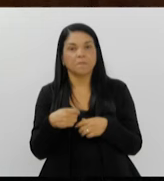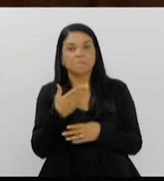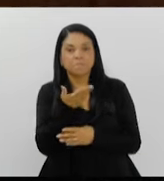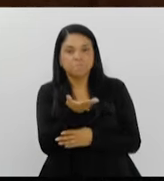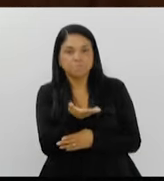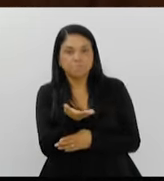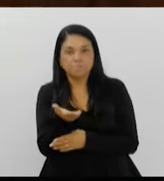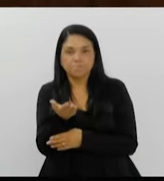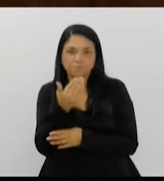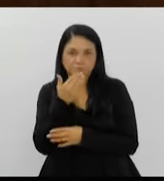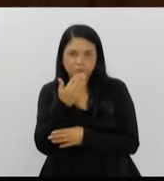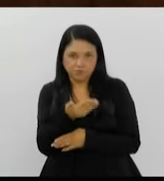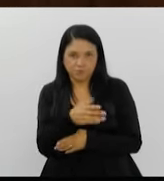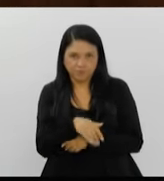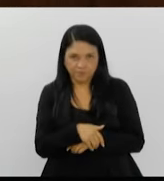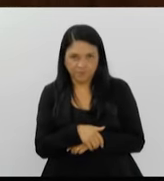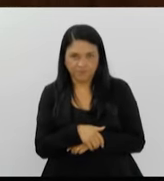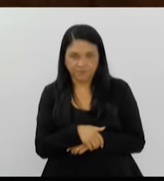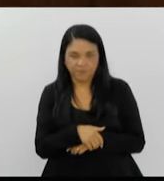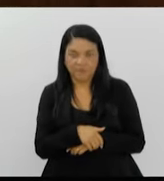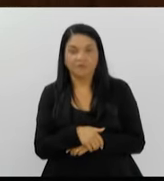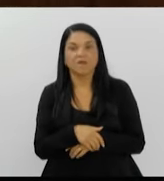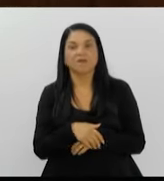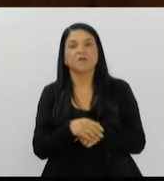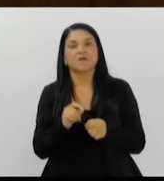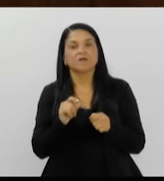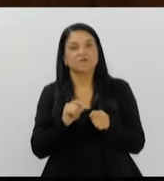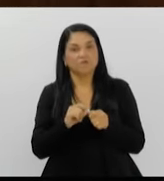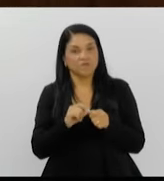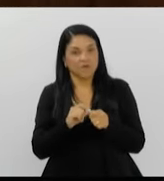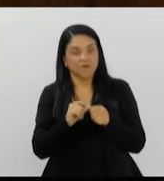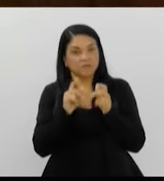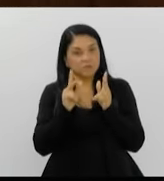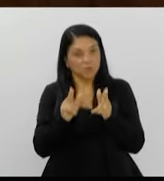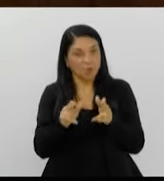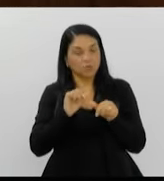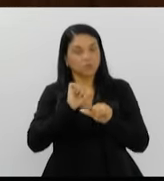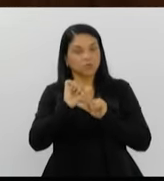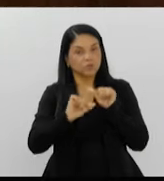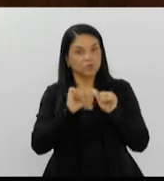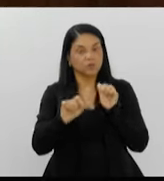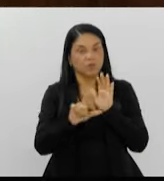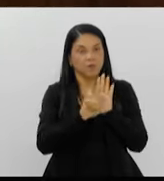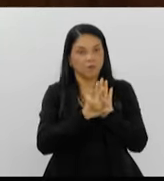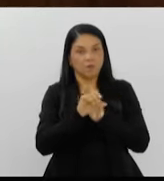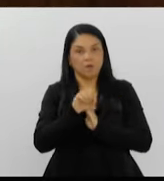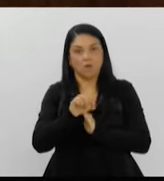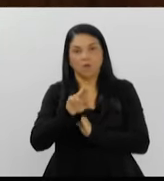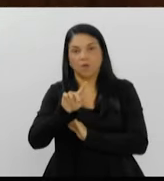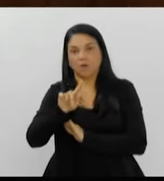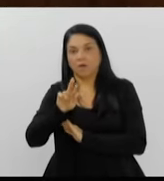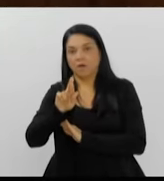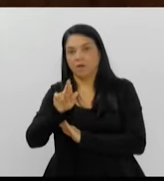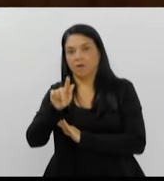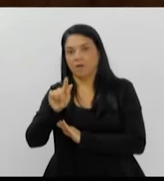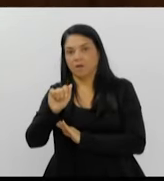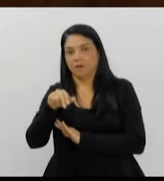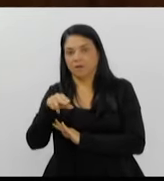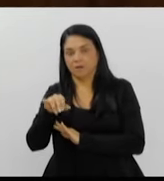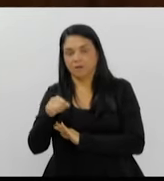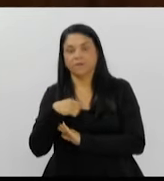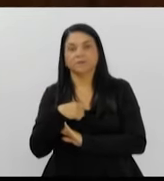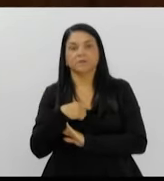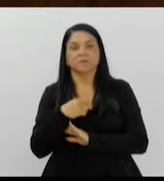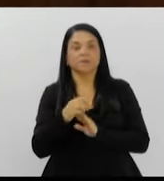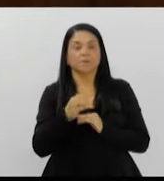para essa casa assim fez quando nós mudamos a Lei Orgânica da Polícia Civil